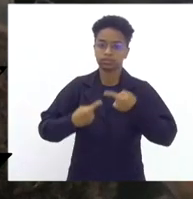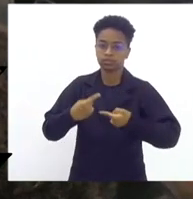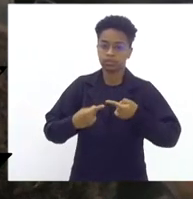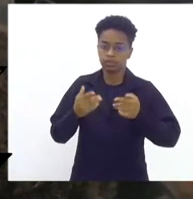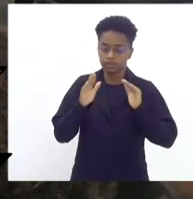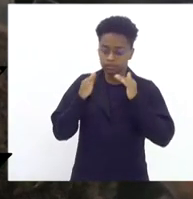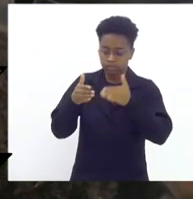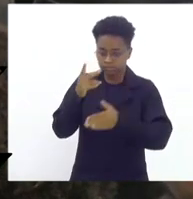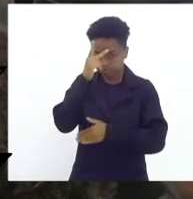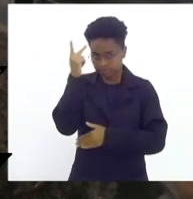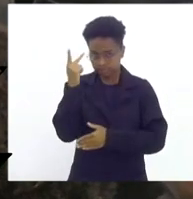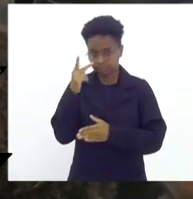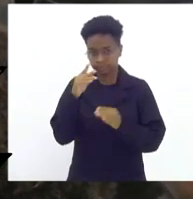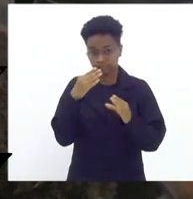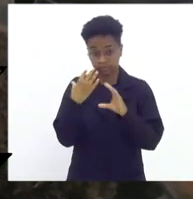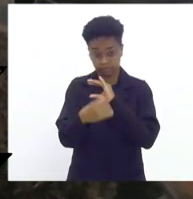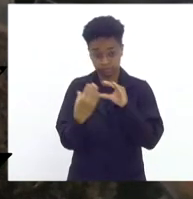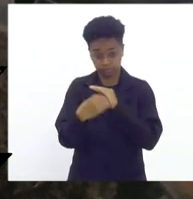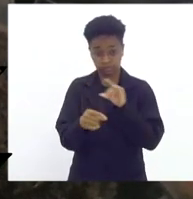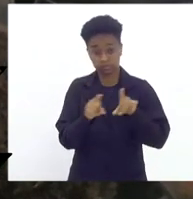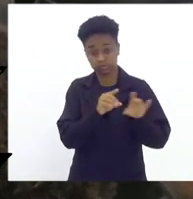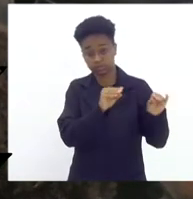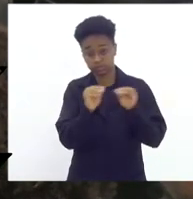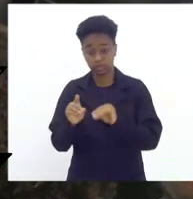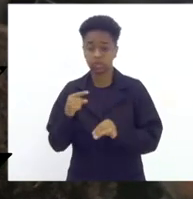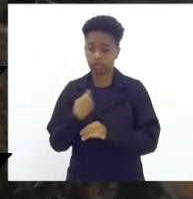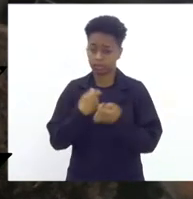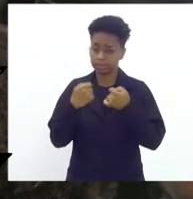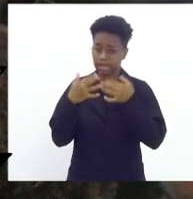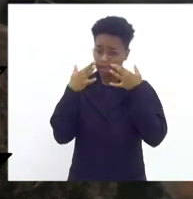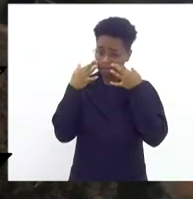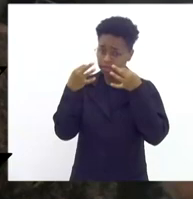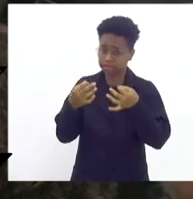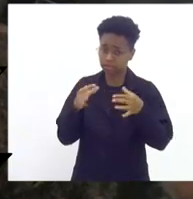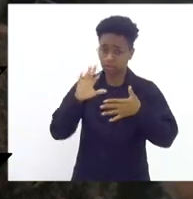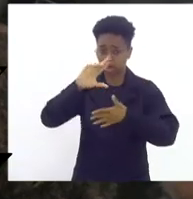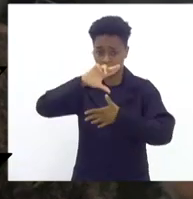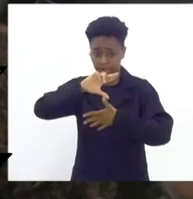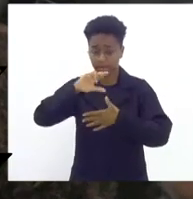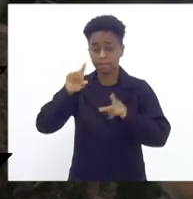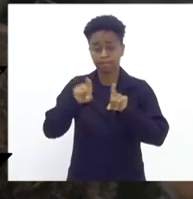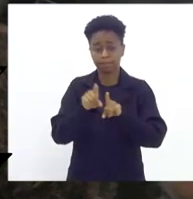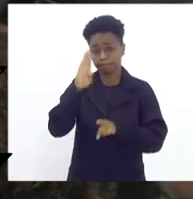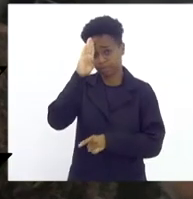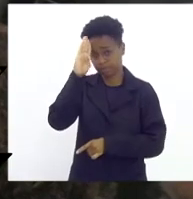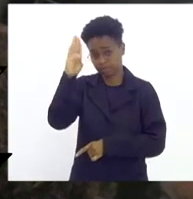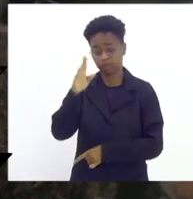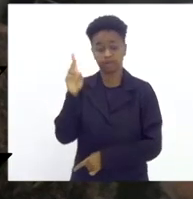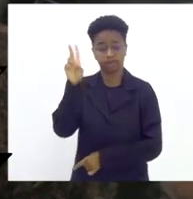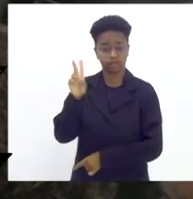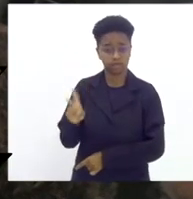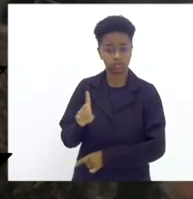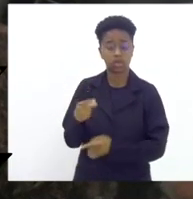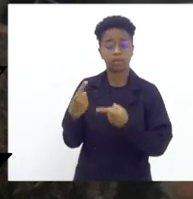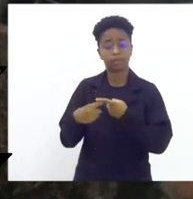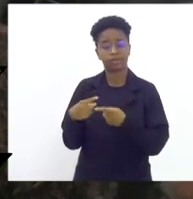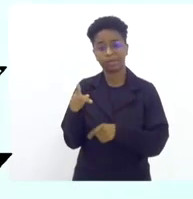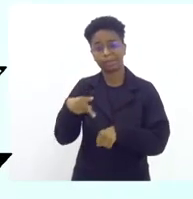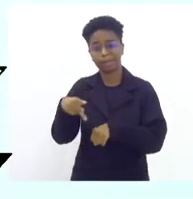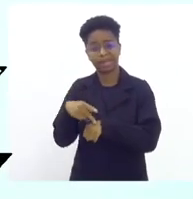migrante refugiados a gente precisa ouvir muito a América Latina especialmente a Venezuela que este país tem sido